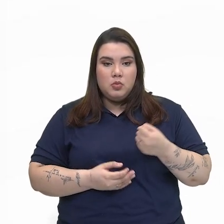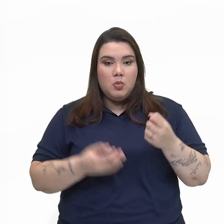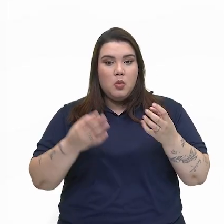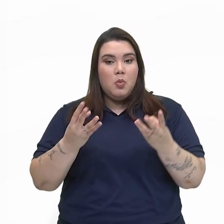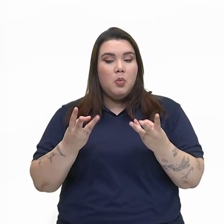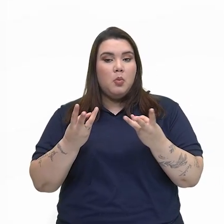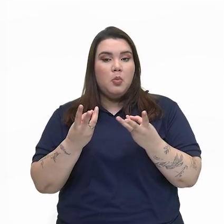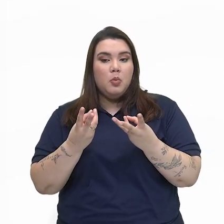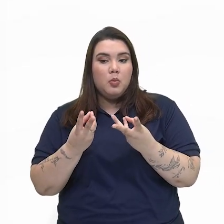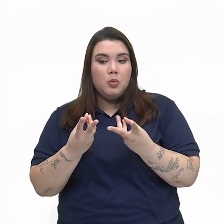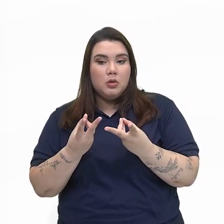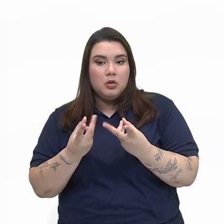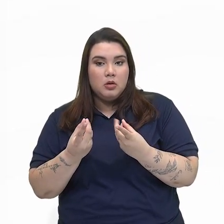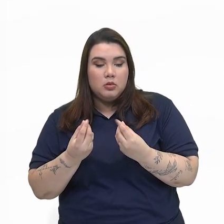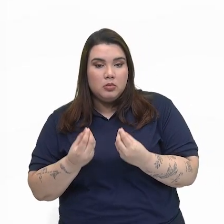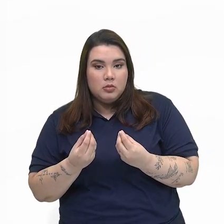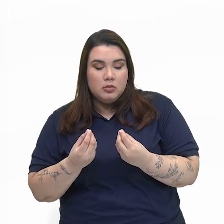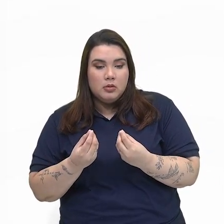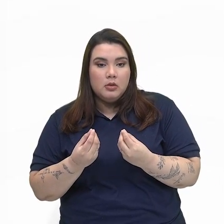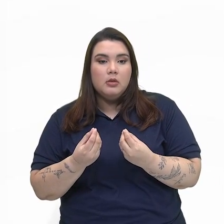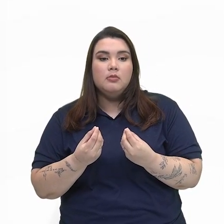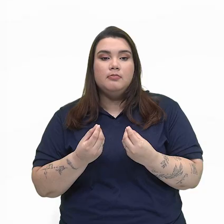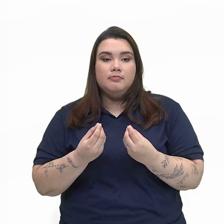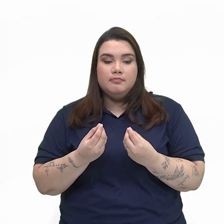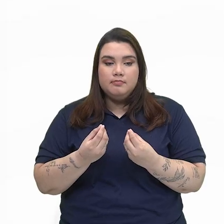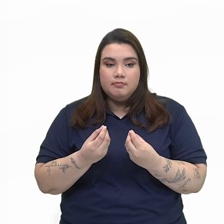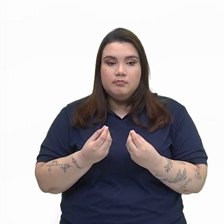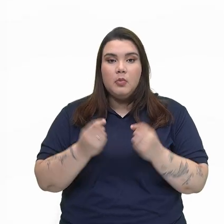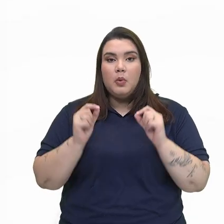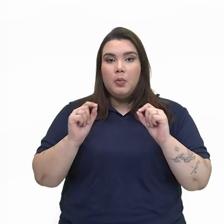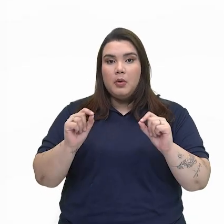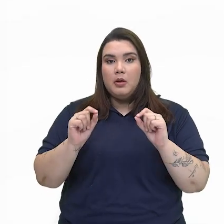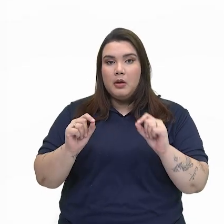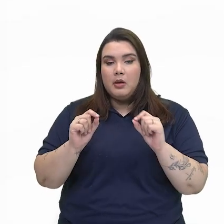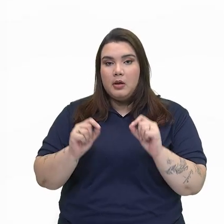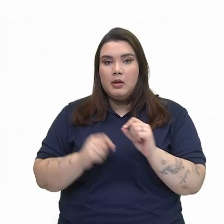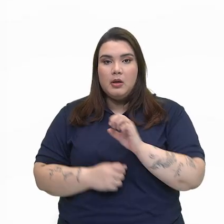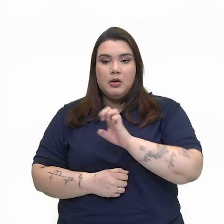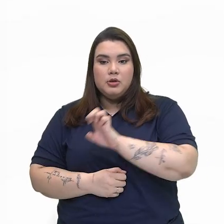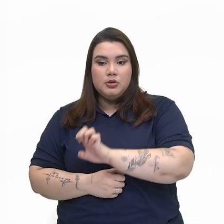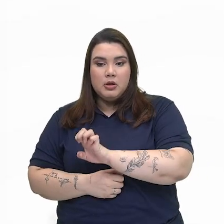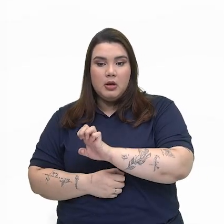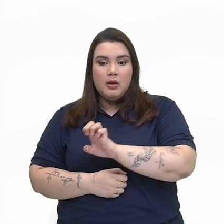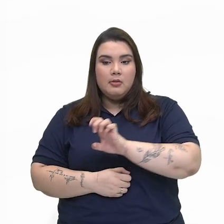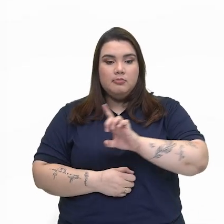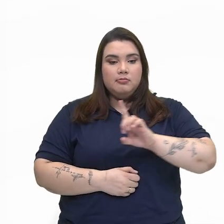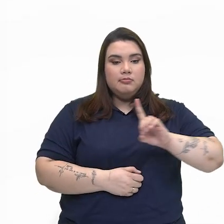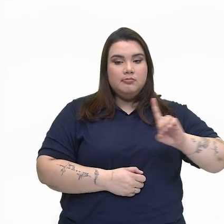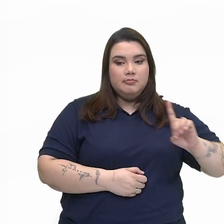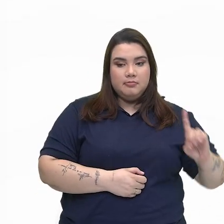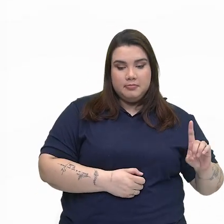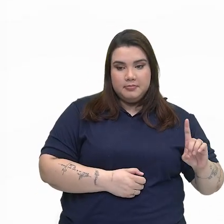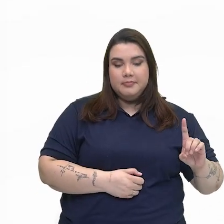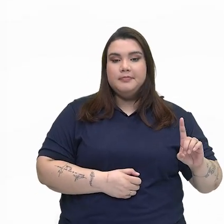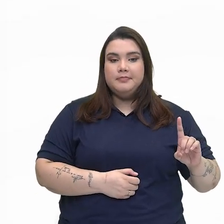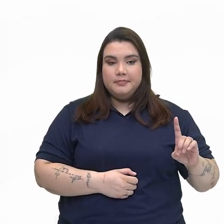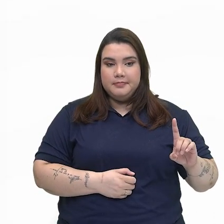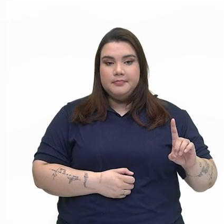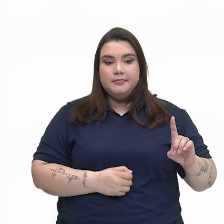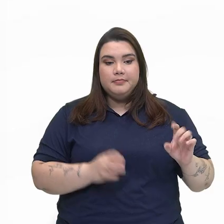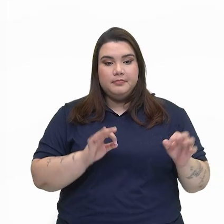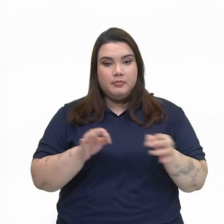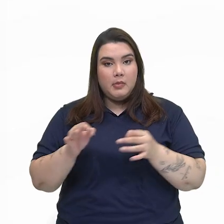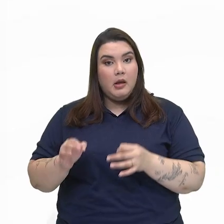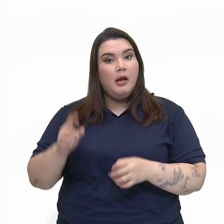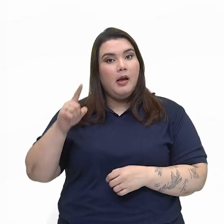significativo, contado da esquerda para a direita. Então, isso aí é uma regra, tá, pessoal?